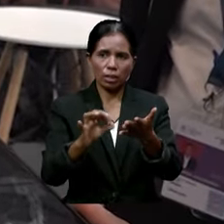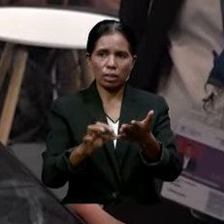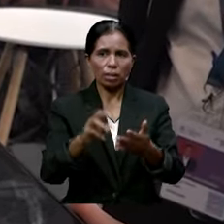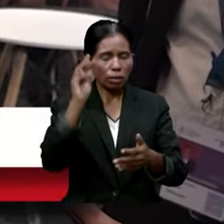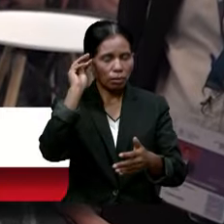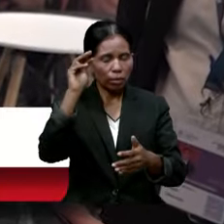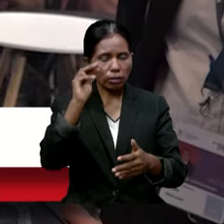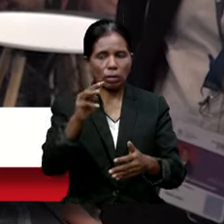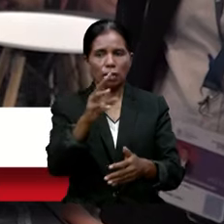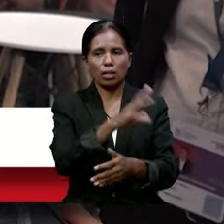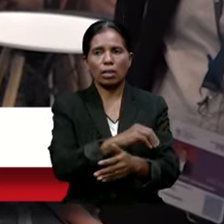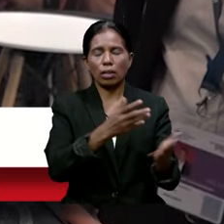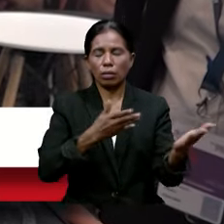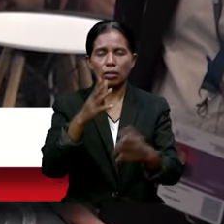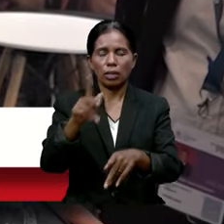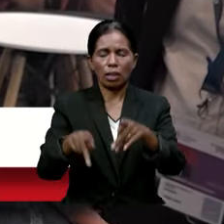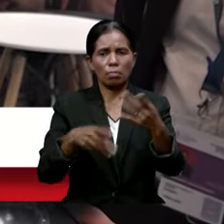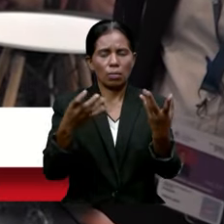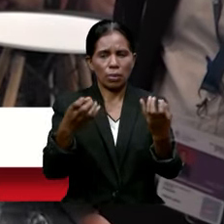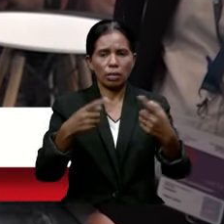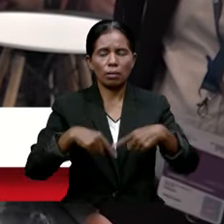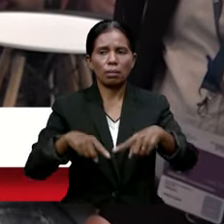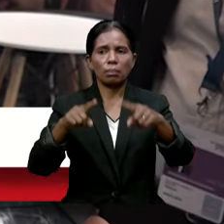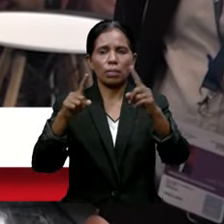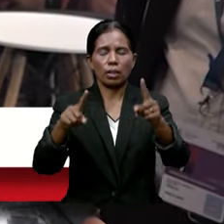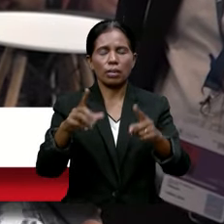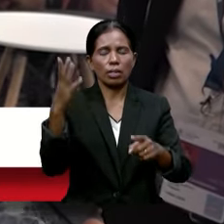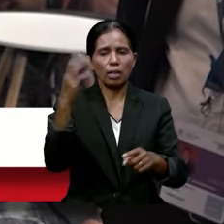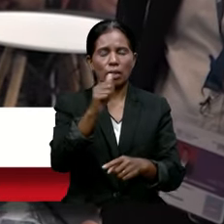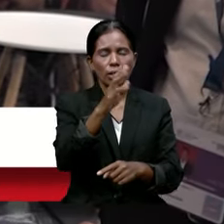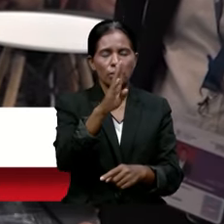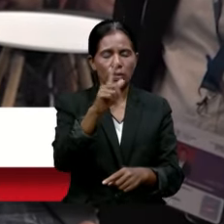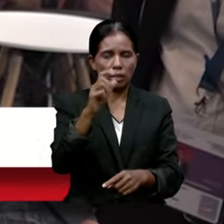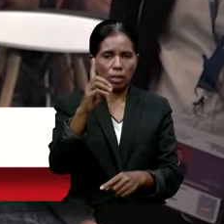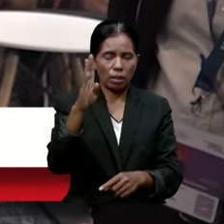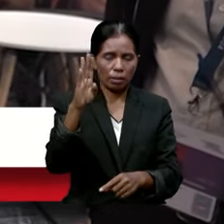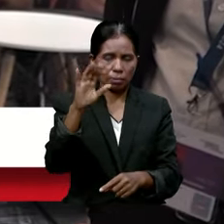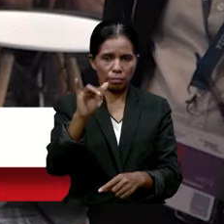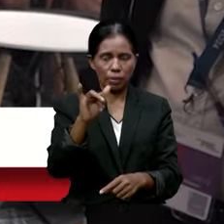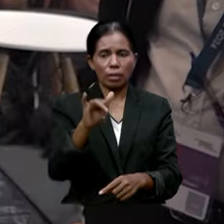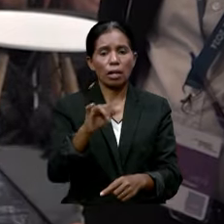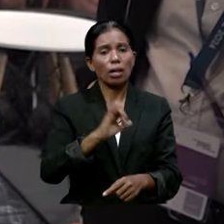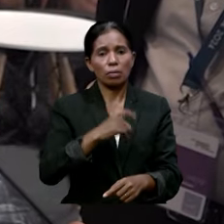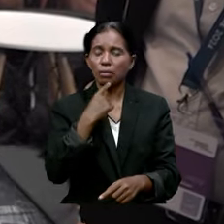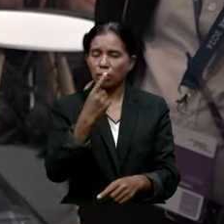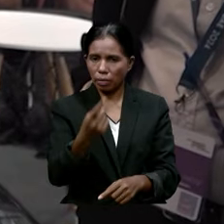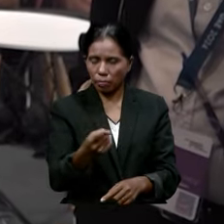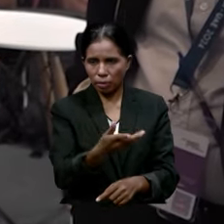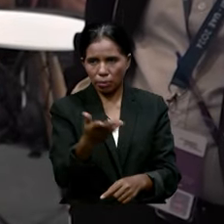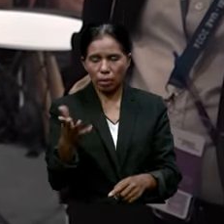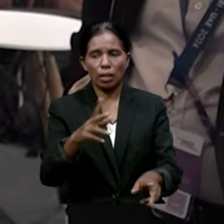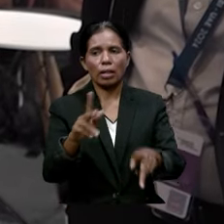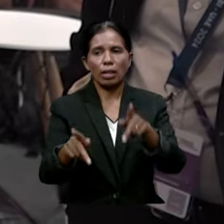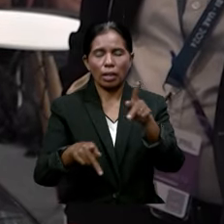ministro, coordenador, Lore Mambara, Clos, vai a Genebra. Auto a toba e tu pode ir, Kata eman ser nemesa